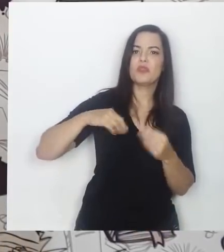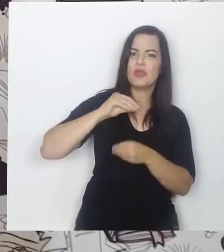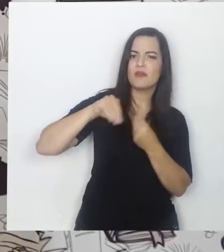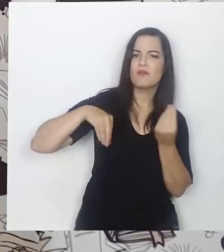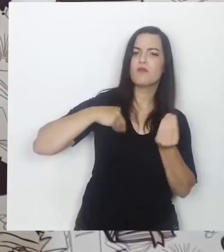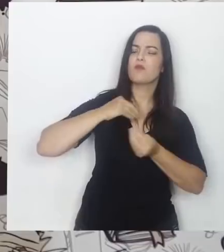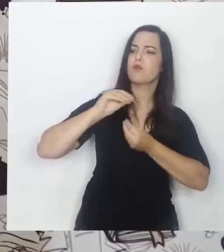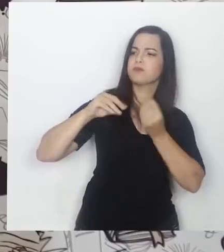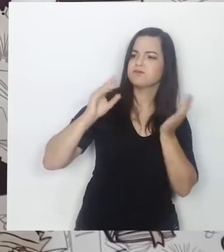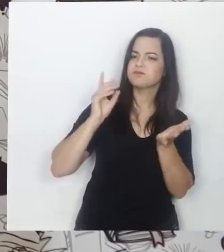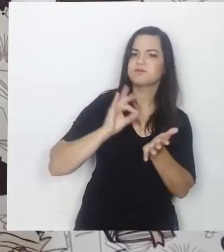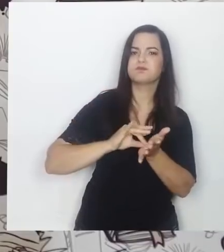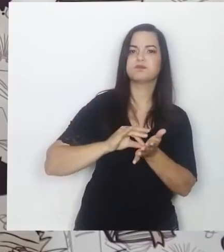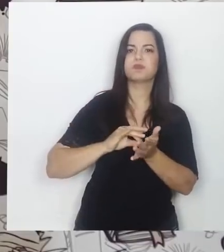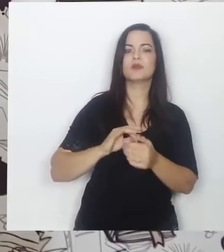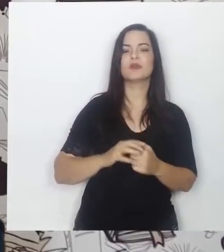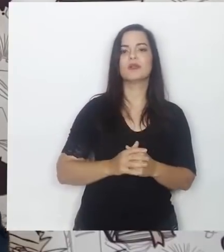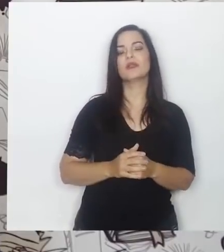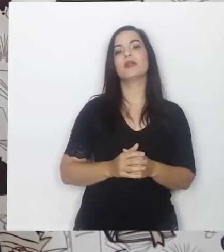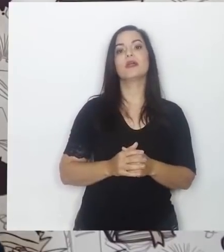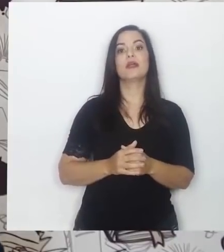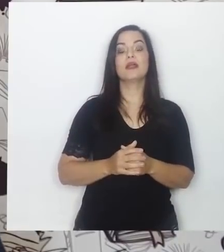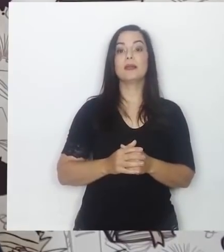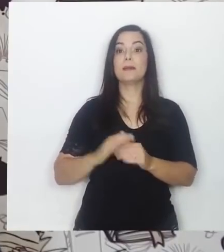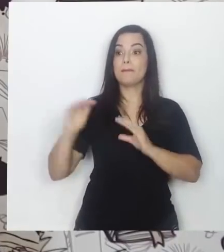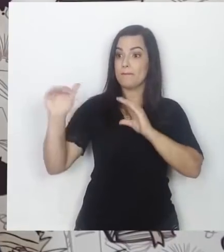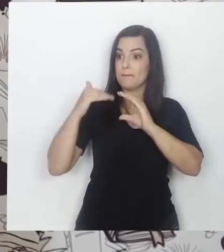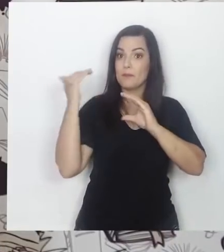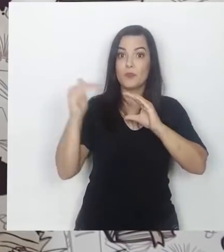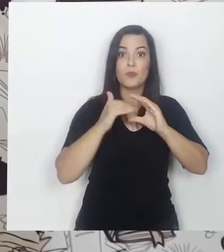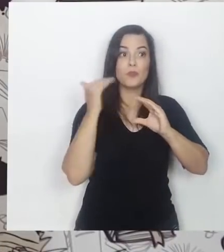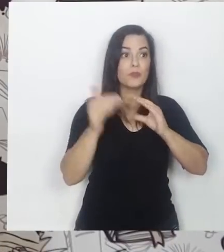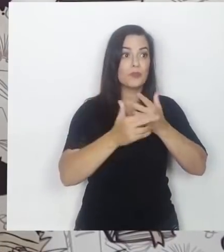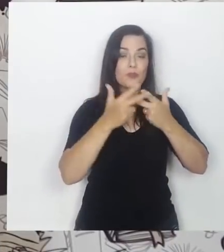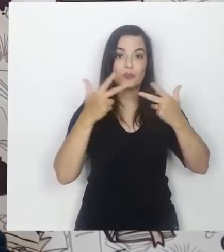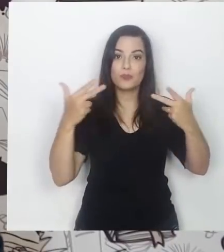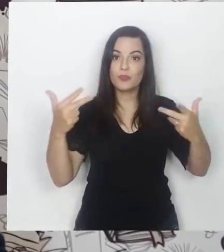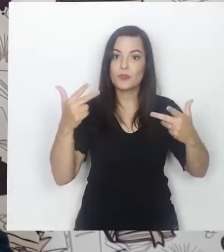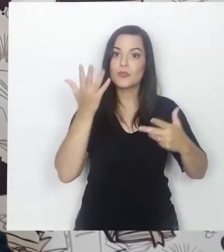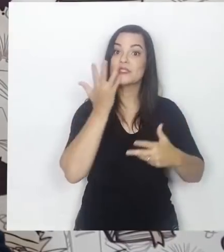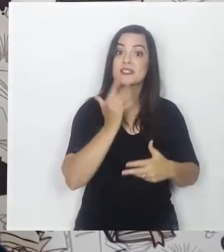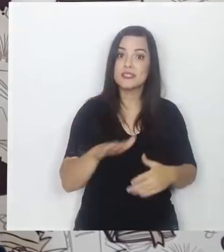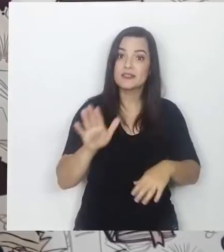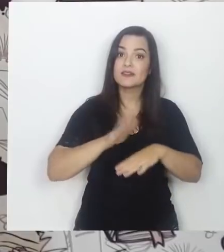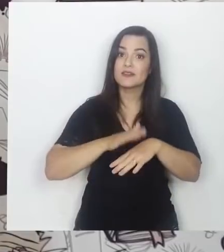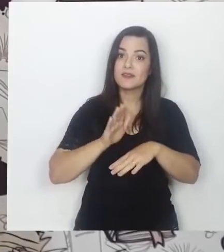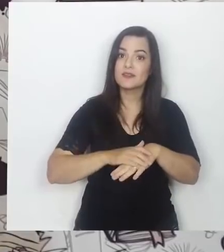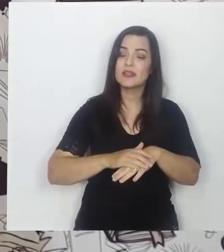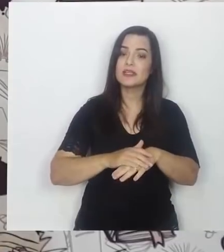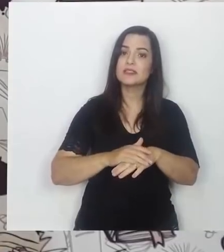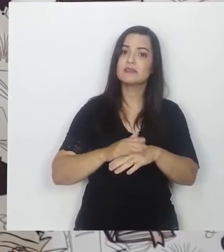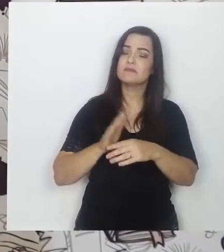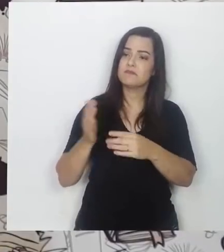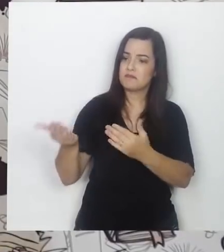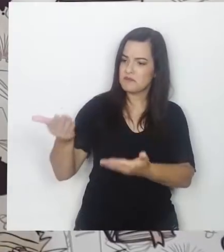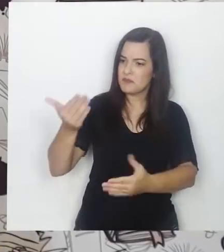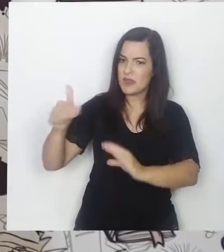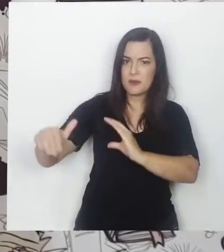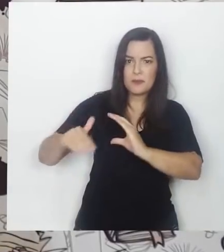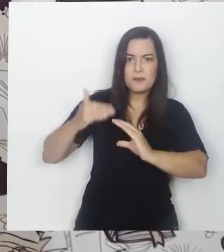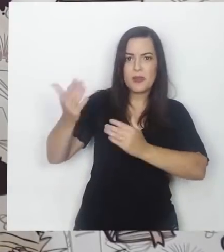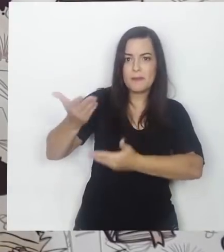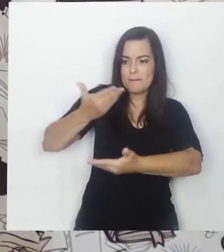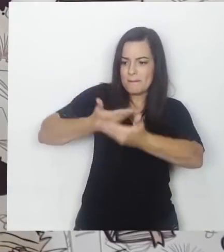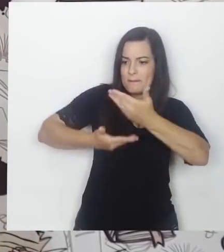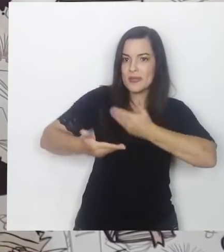que as crianças estavam produzindo, fizeram questão de compartilhar, me receberam com um carinho imenso na